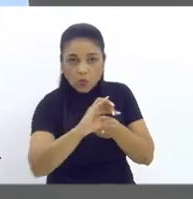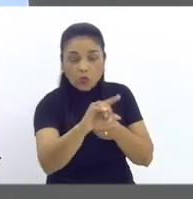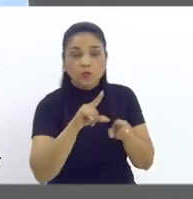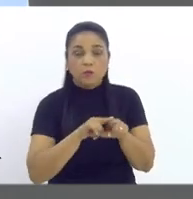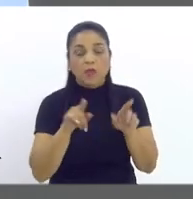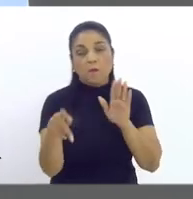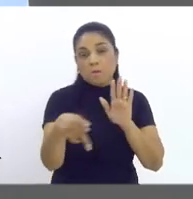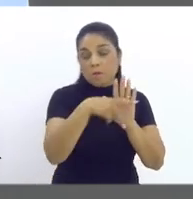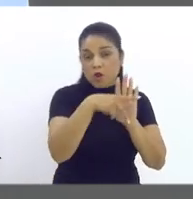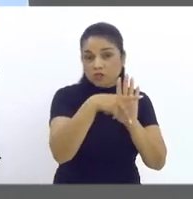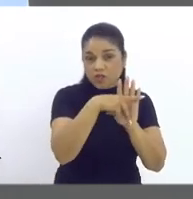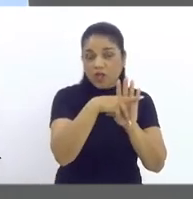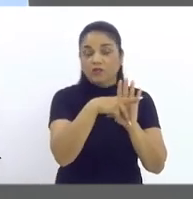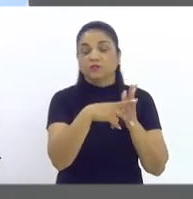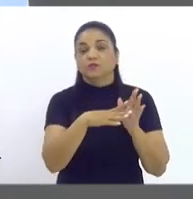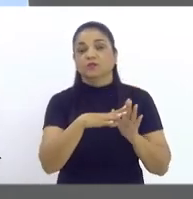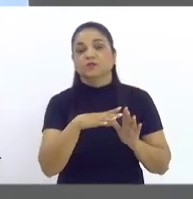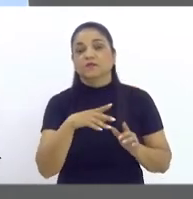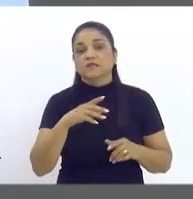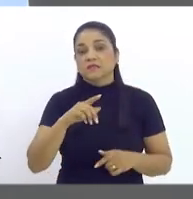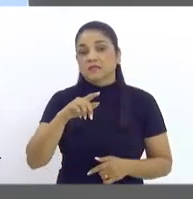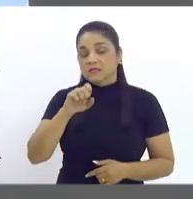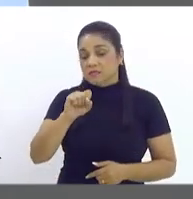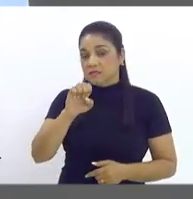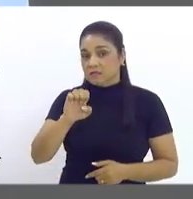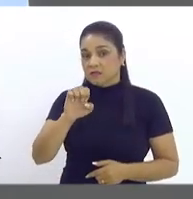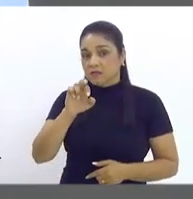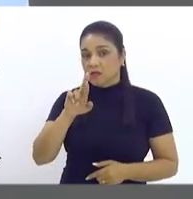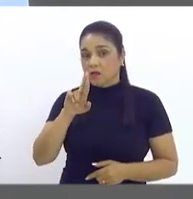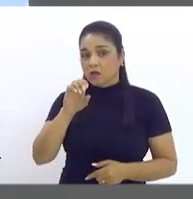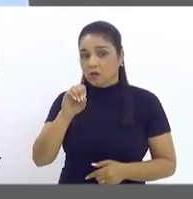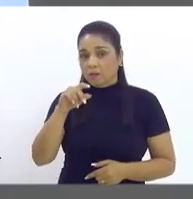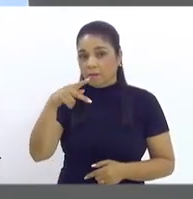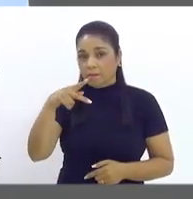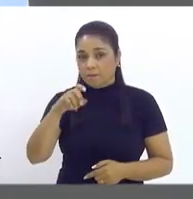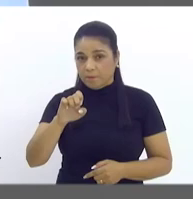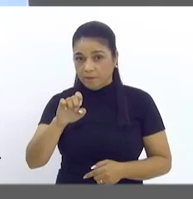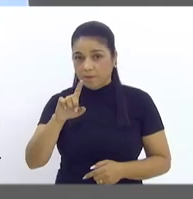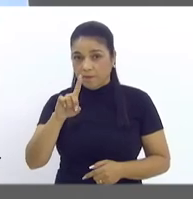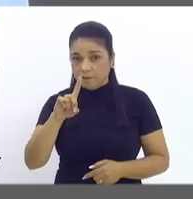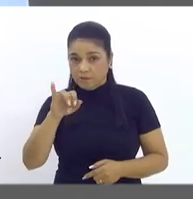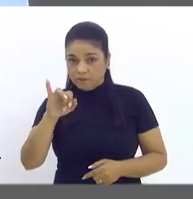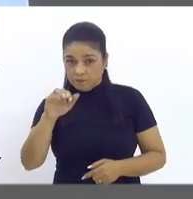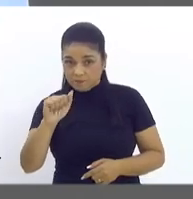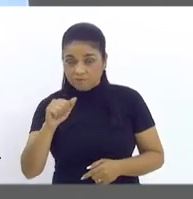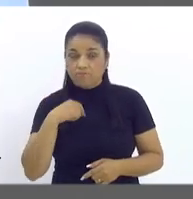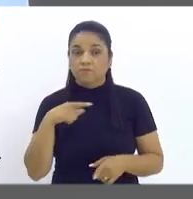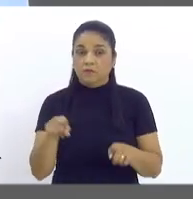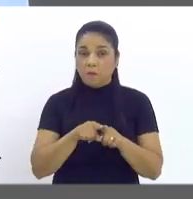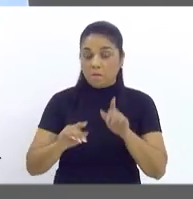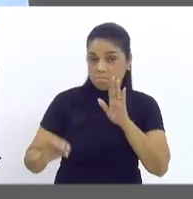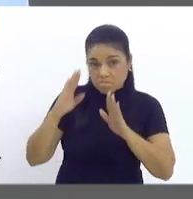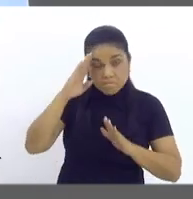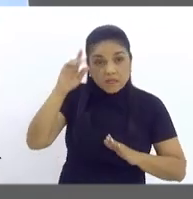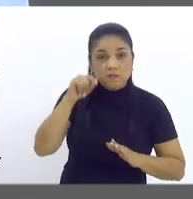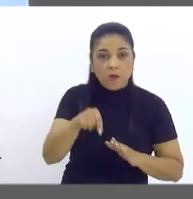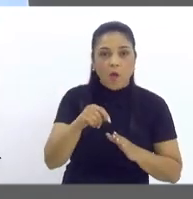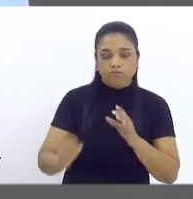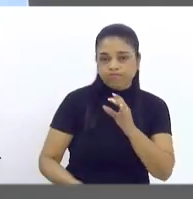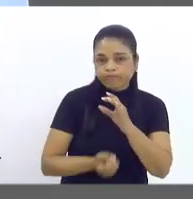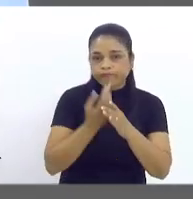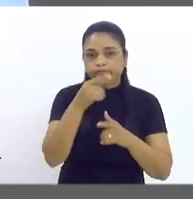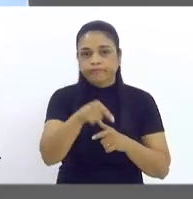Seropédica, que aí foi um polo industrial importante que foi gerado e que